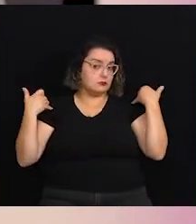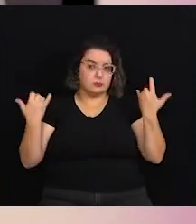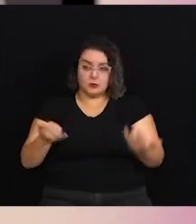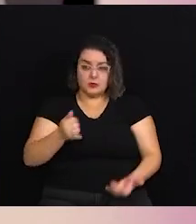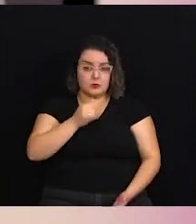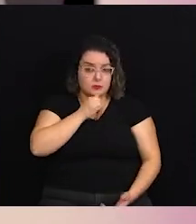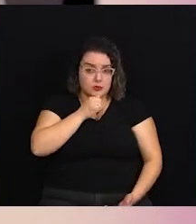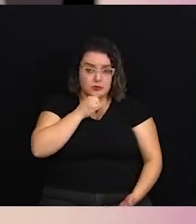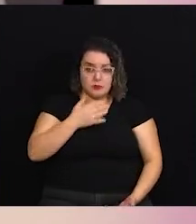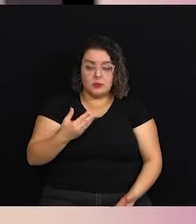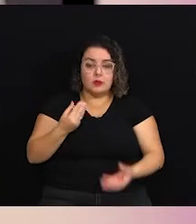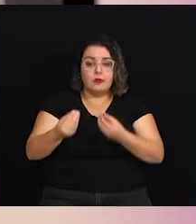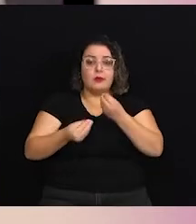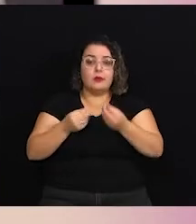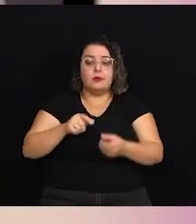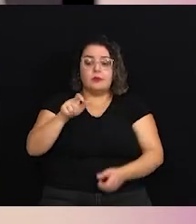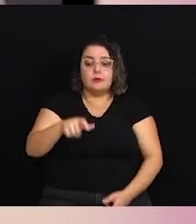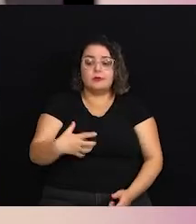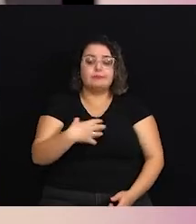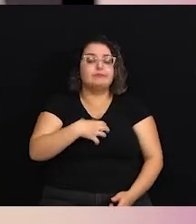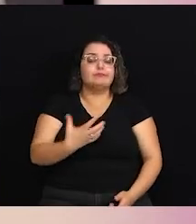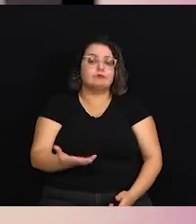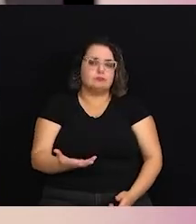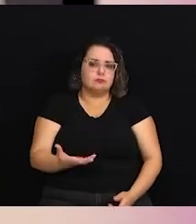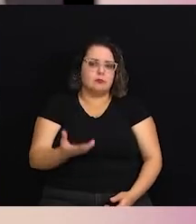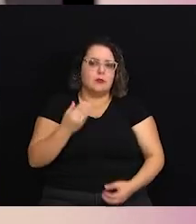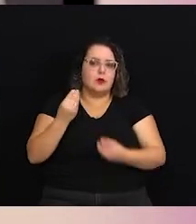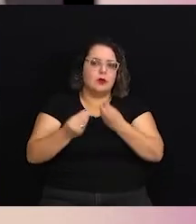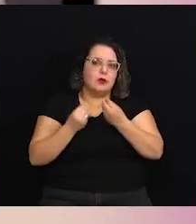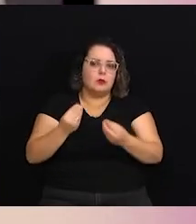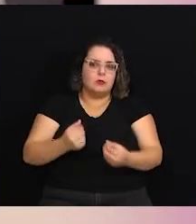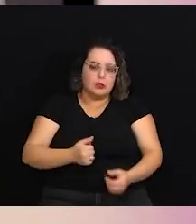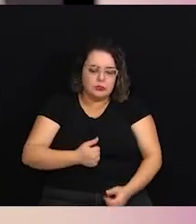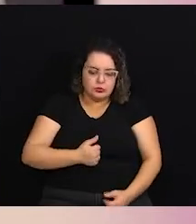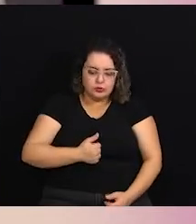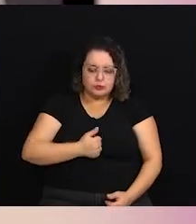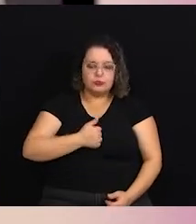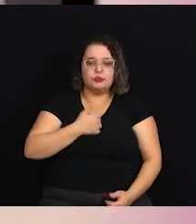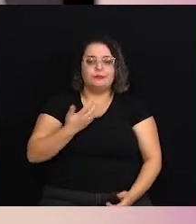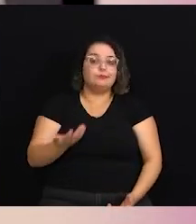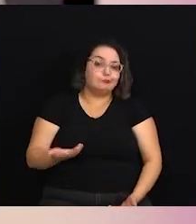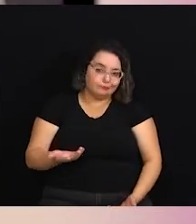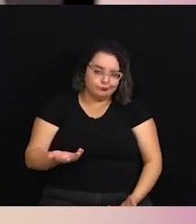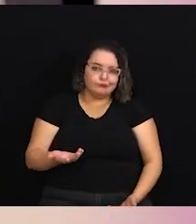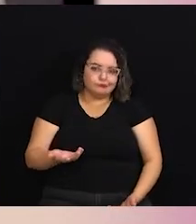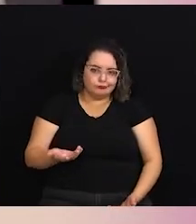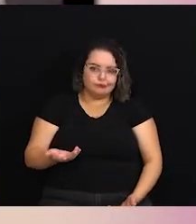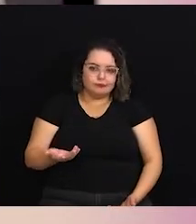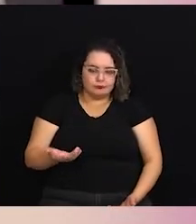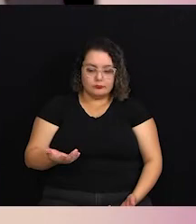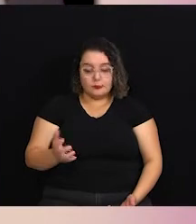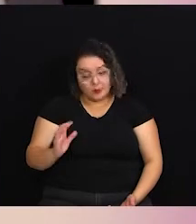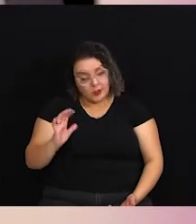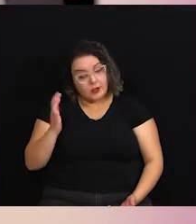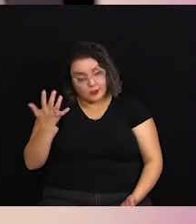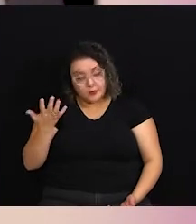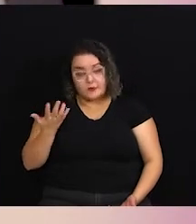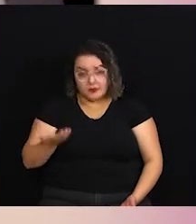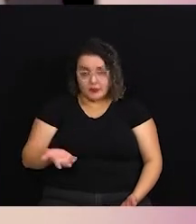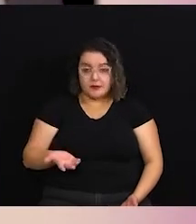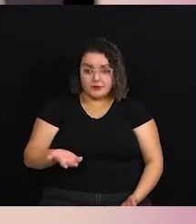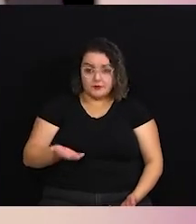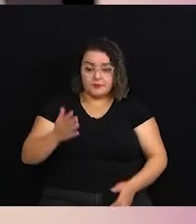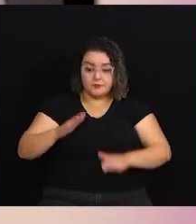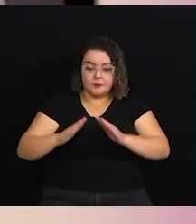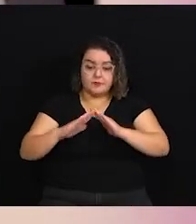aniversário é como que a pessoa vai se sentir como que vai construir sua autoestima nesse aspecto isso aí não ocorre